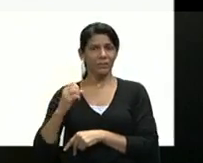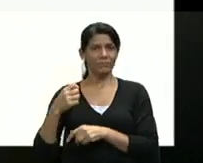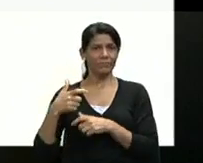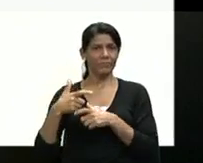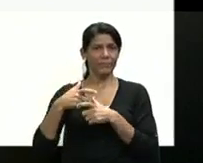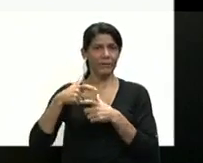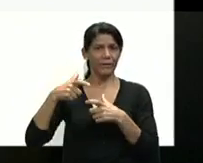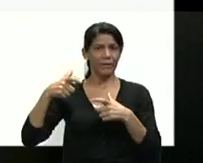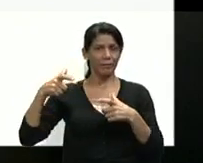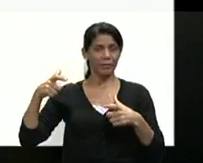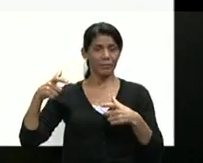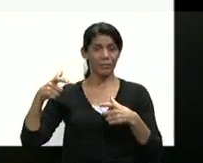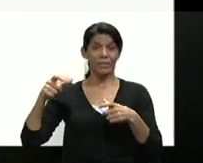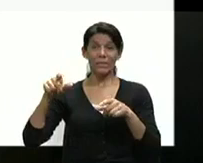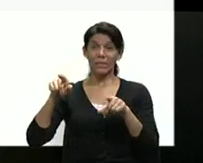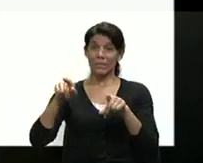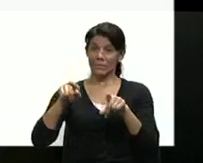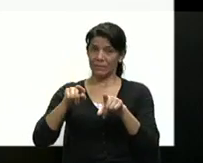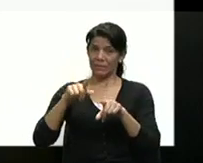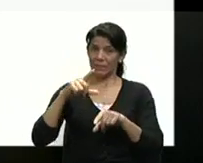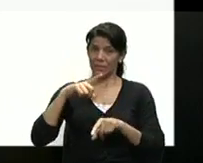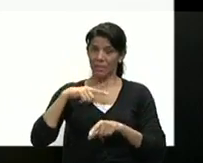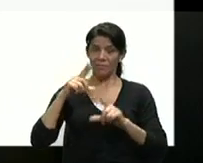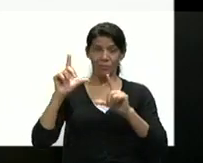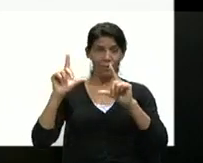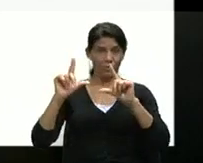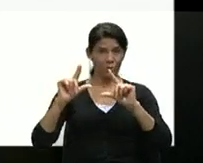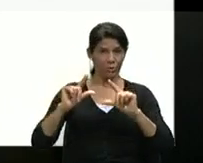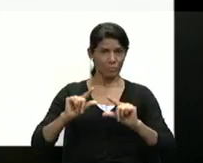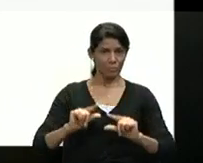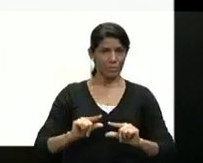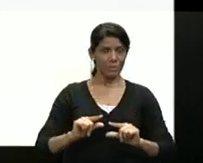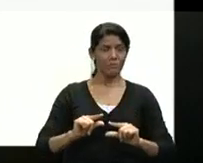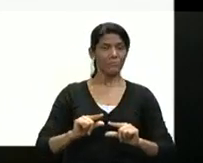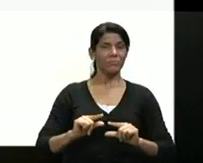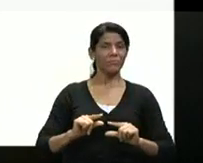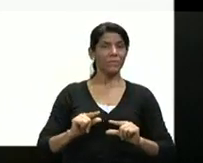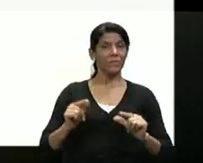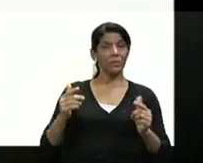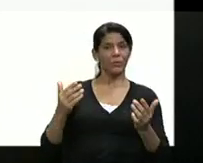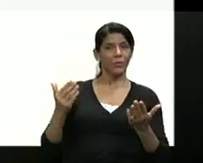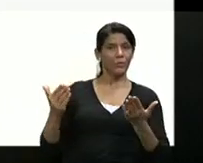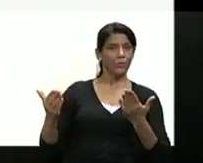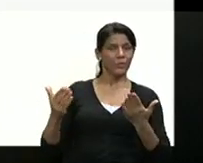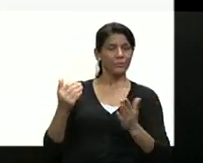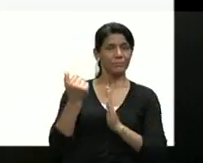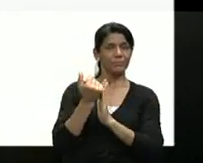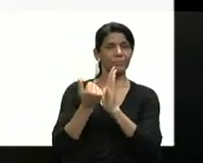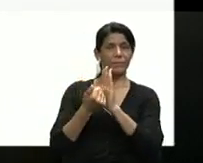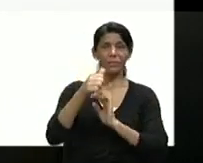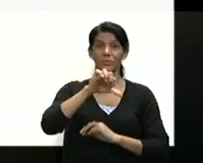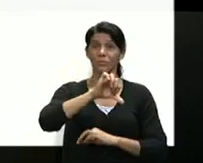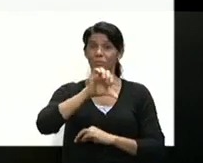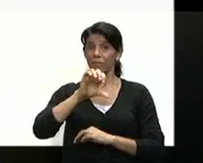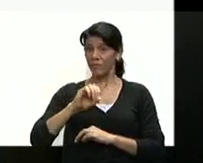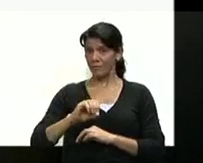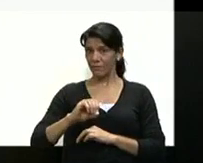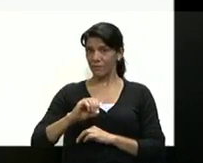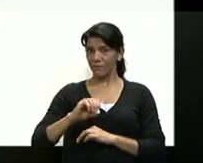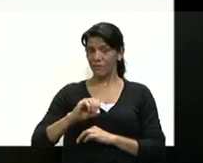nós tivemos aí uma redução significativa em comparação à década de 90.